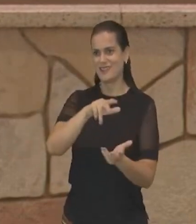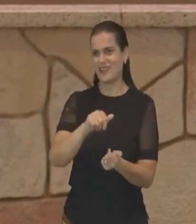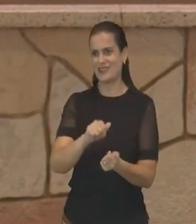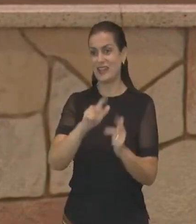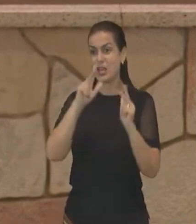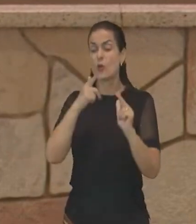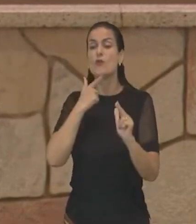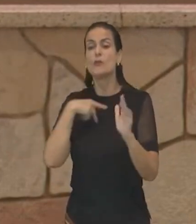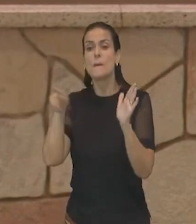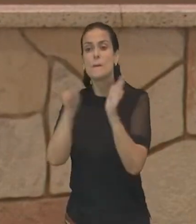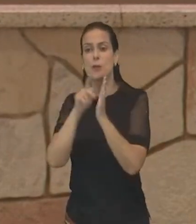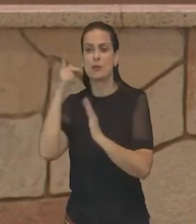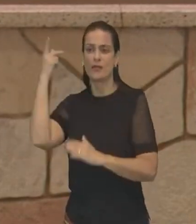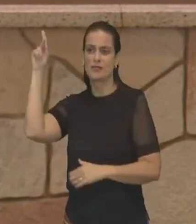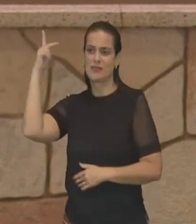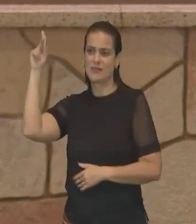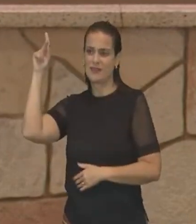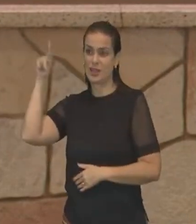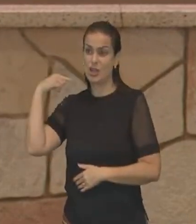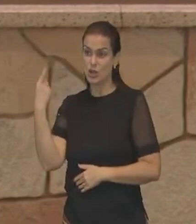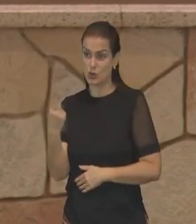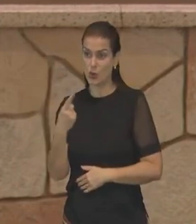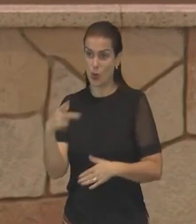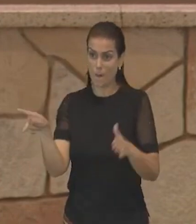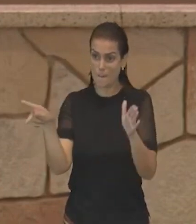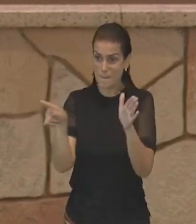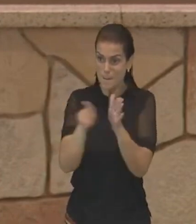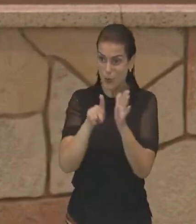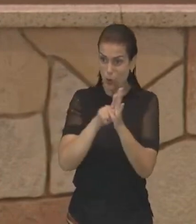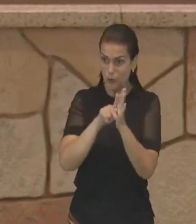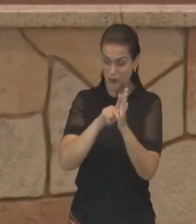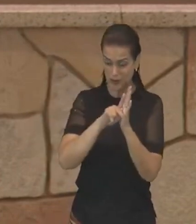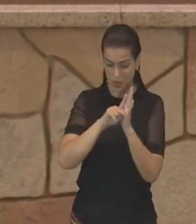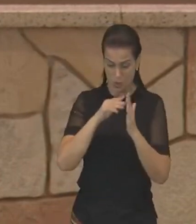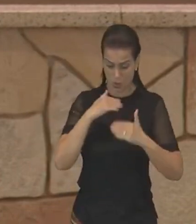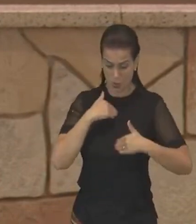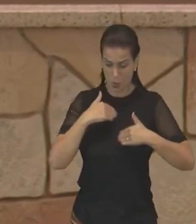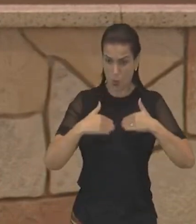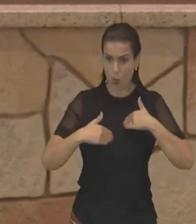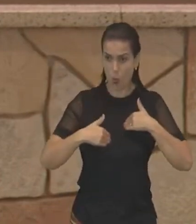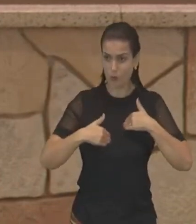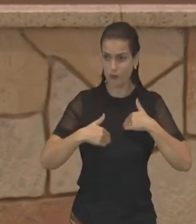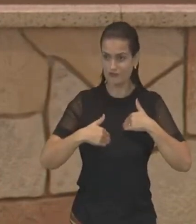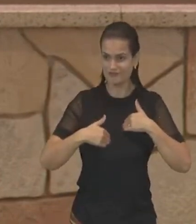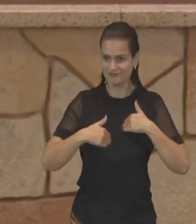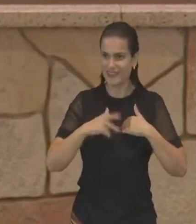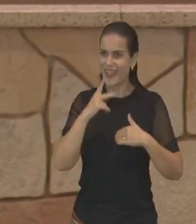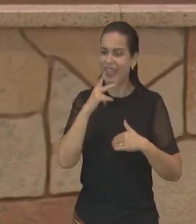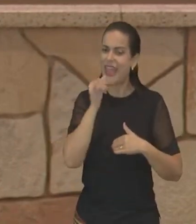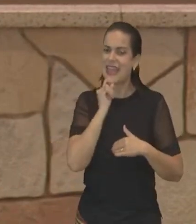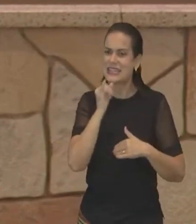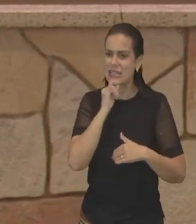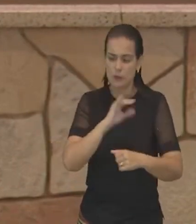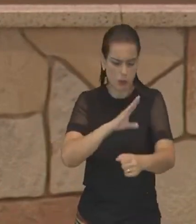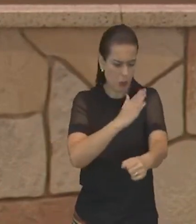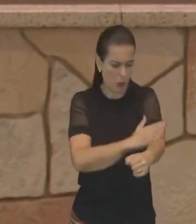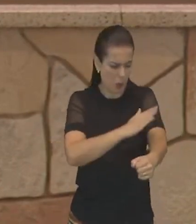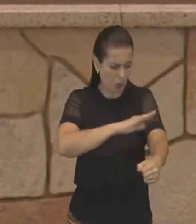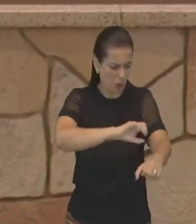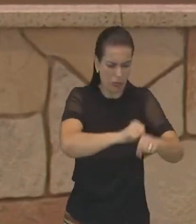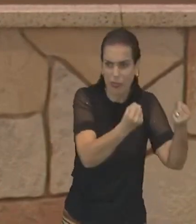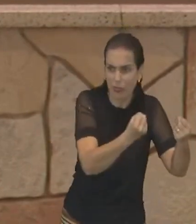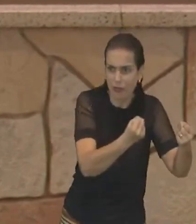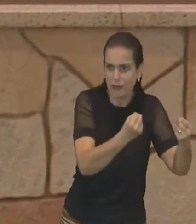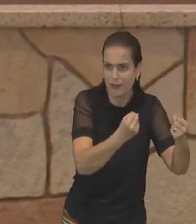Deus. Então fazemos parte do corpo de Cristo. Quando uma parte do corpo sofre, todos sofremos. Quando uma parte do corpo sofre